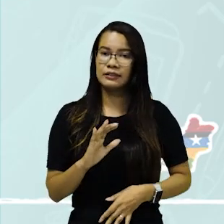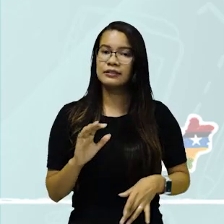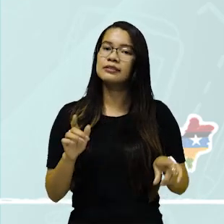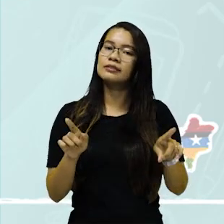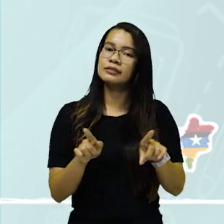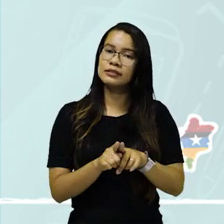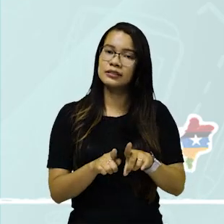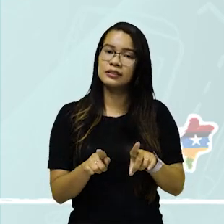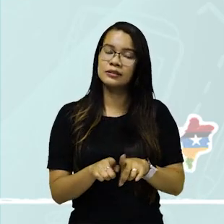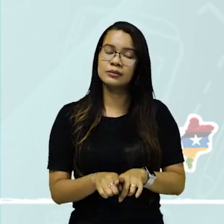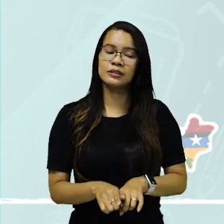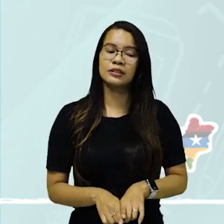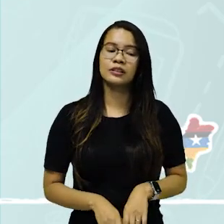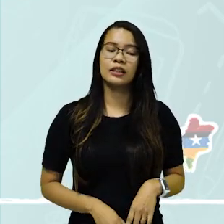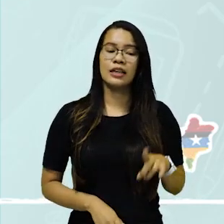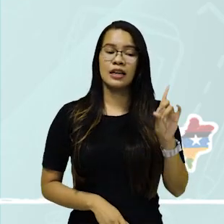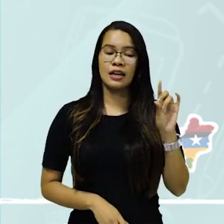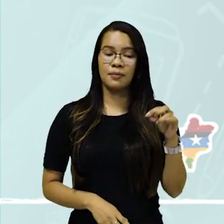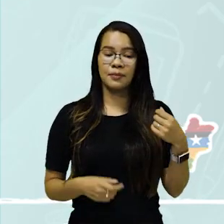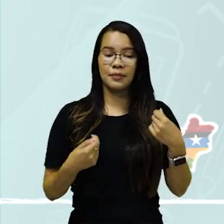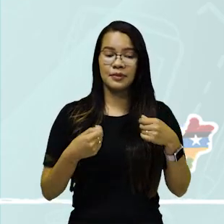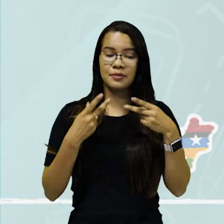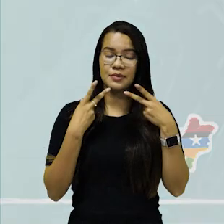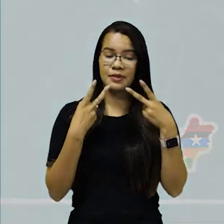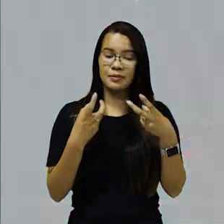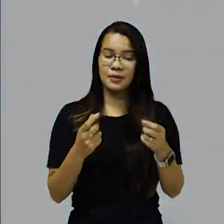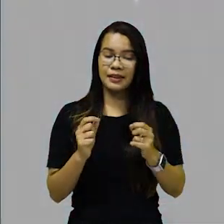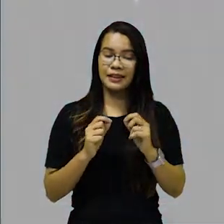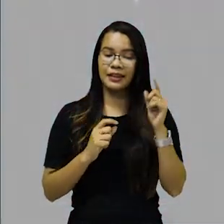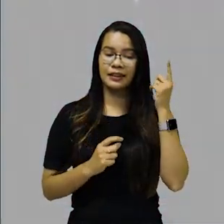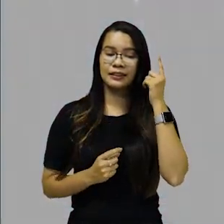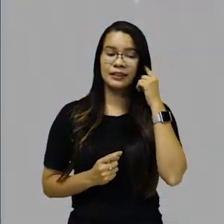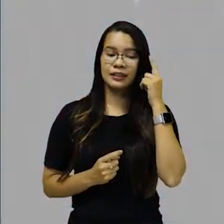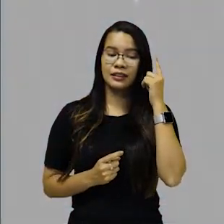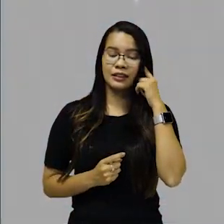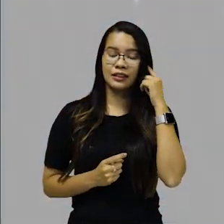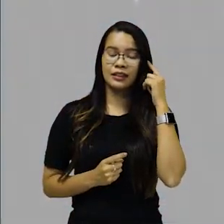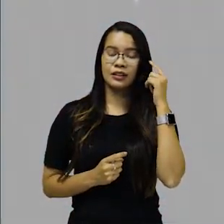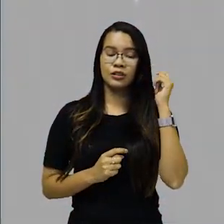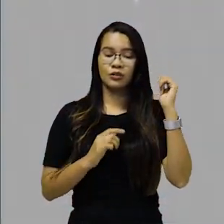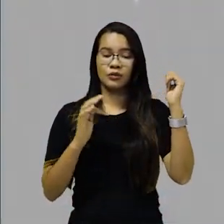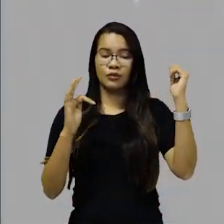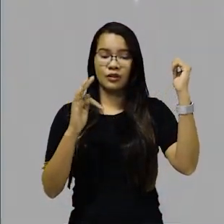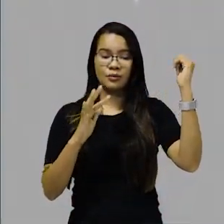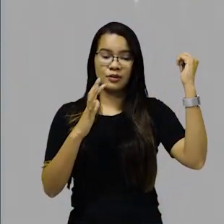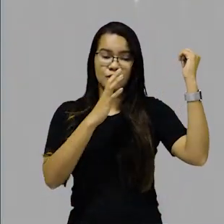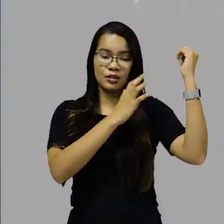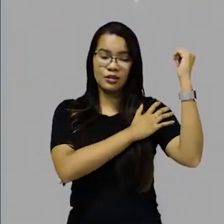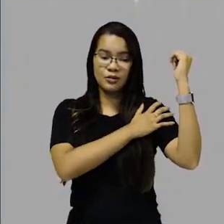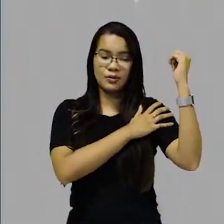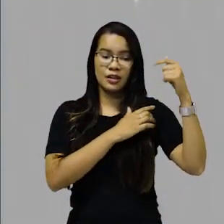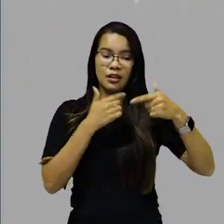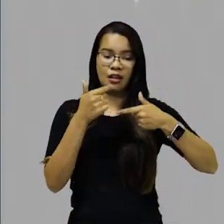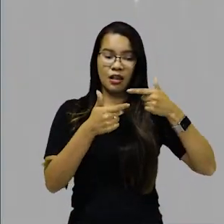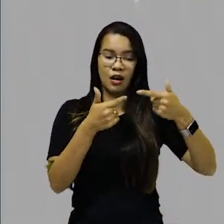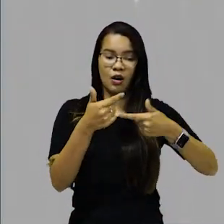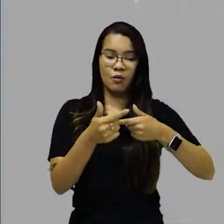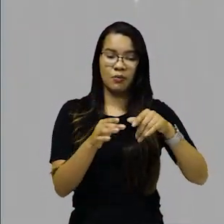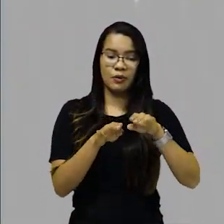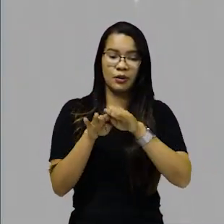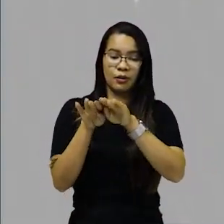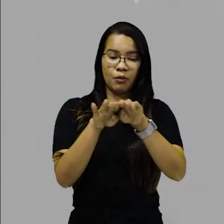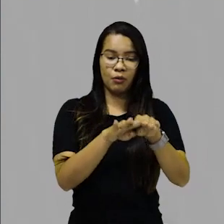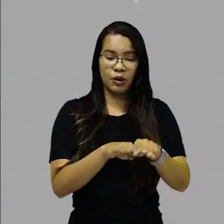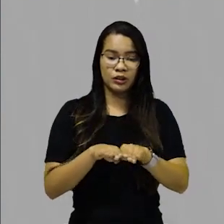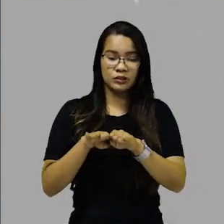do feminismo, é preciso observar que a ideia do feminismo é a ideia da luta pela igualdade de condição